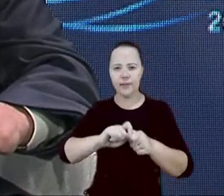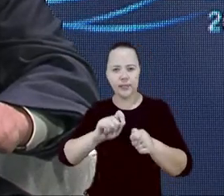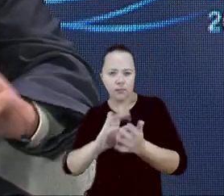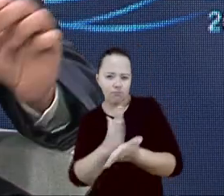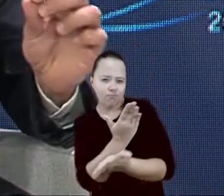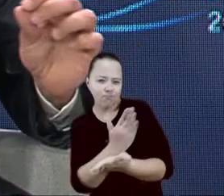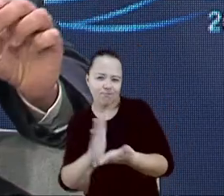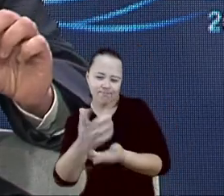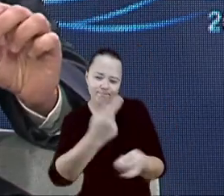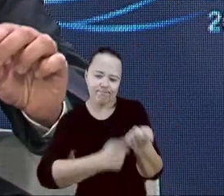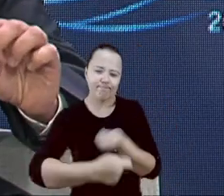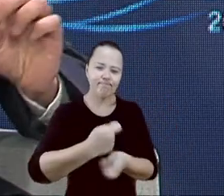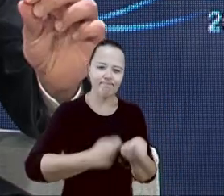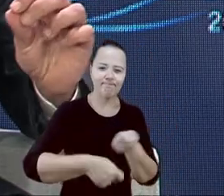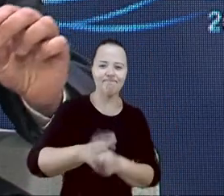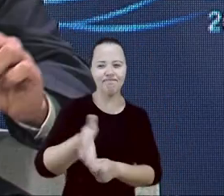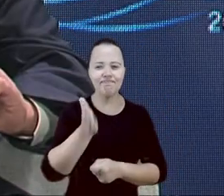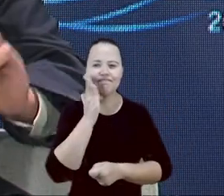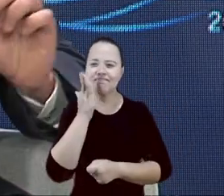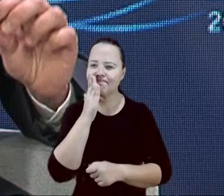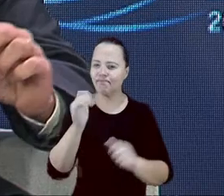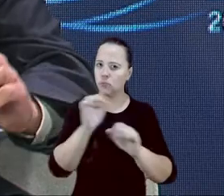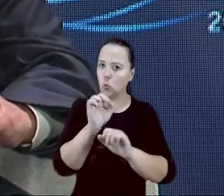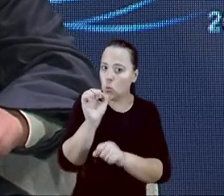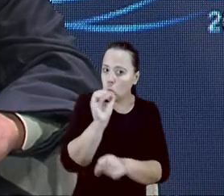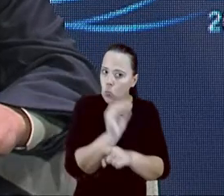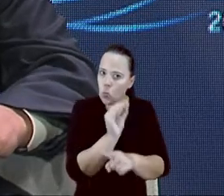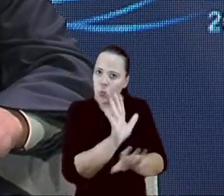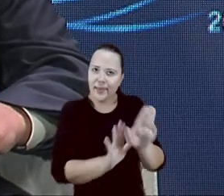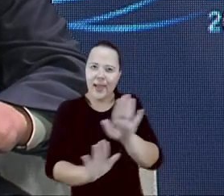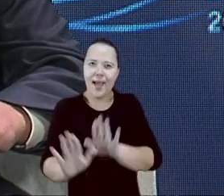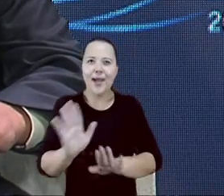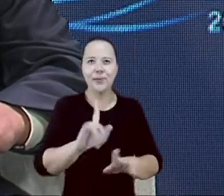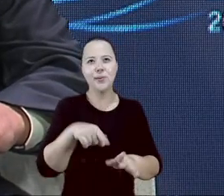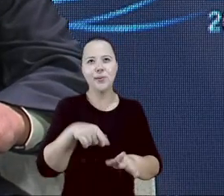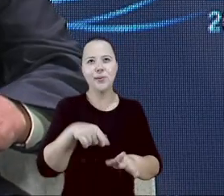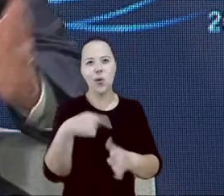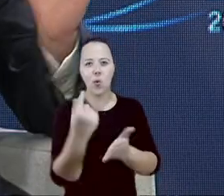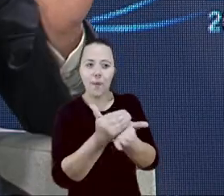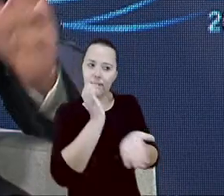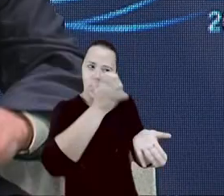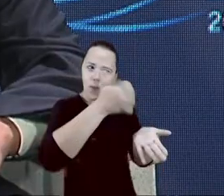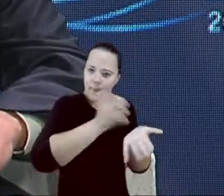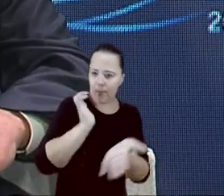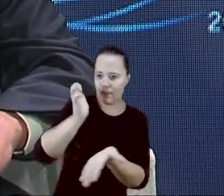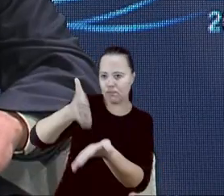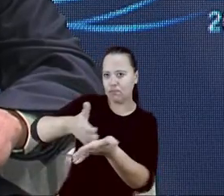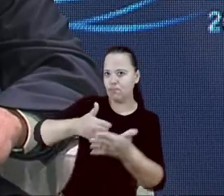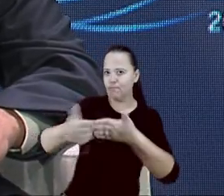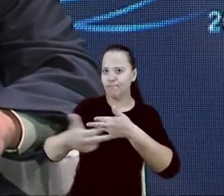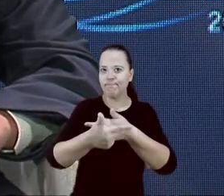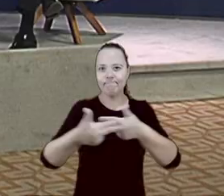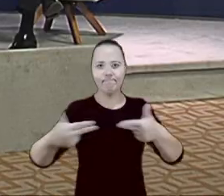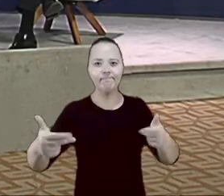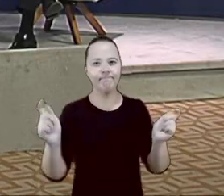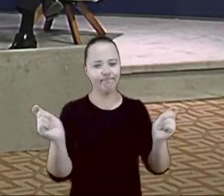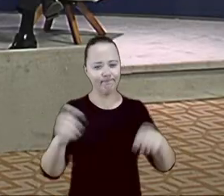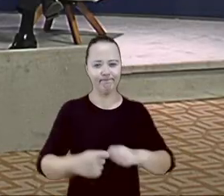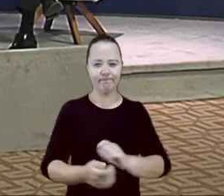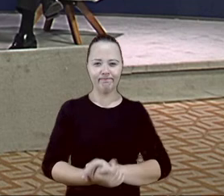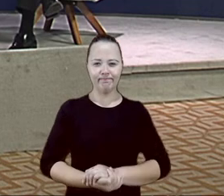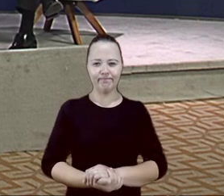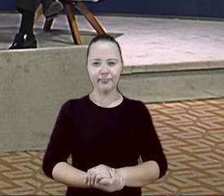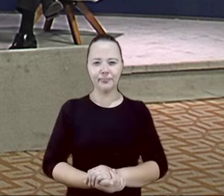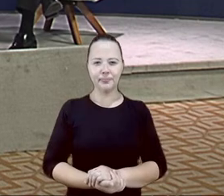de forma obviamente com cuidado né mas a gente começa a comprar algumas operações com Esses prédios isso não seria mais dois aí uma coisa